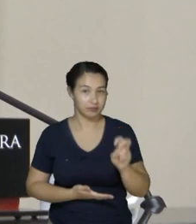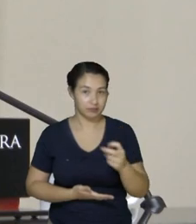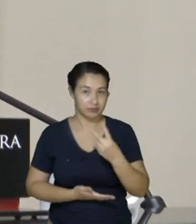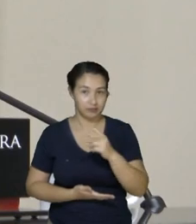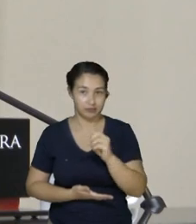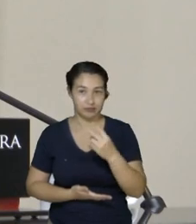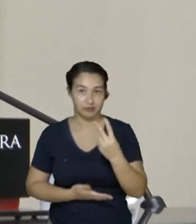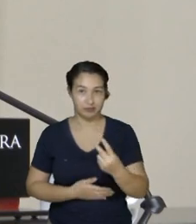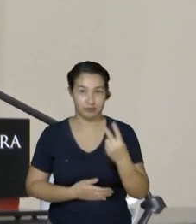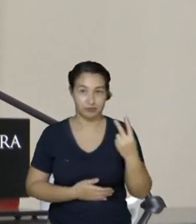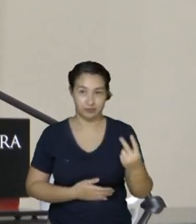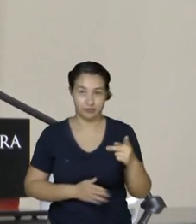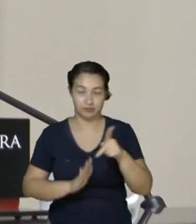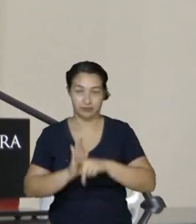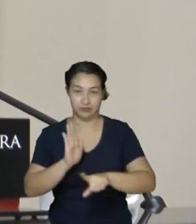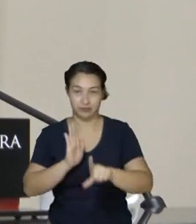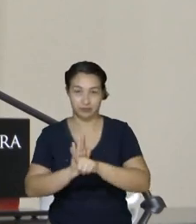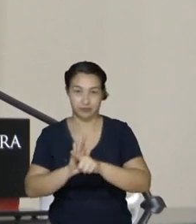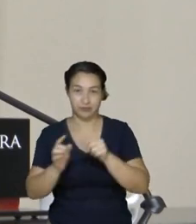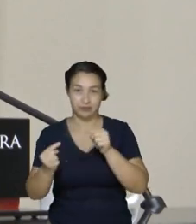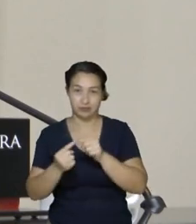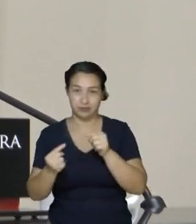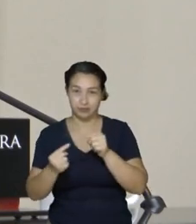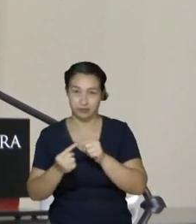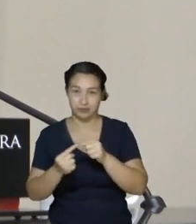1195-2022, aposto ao projeto de lei